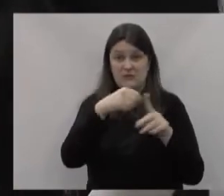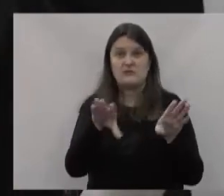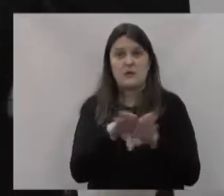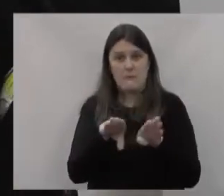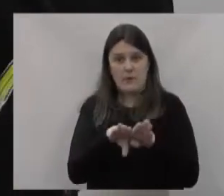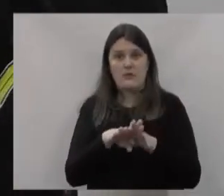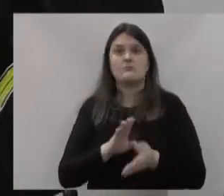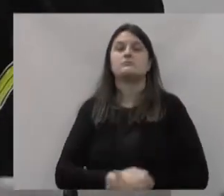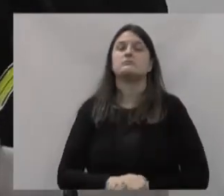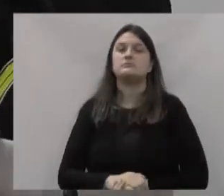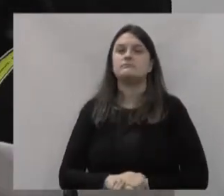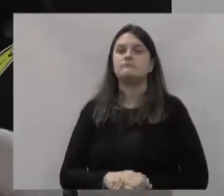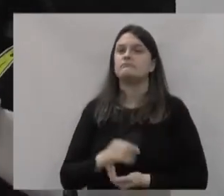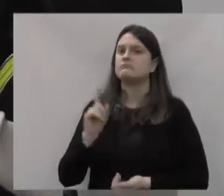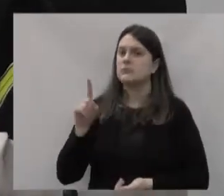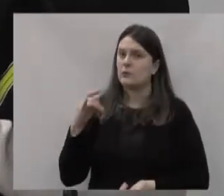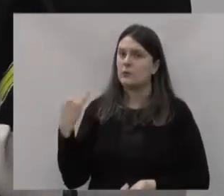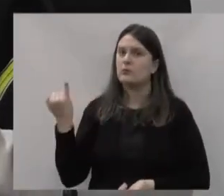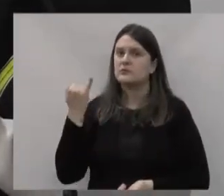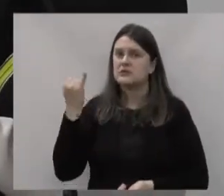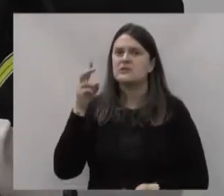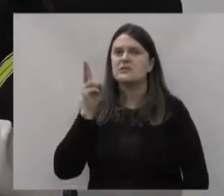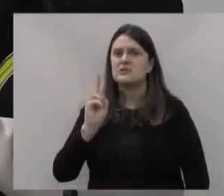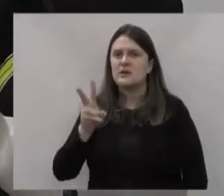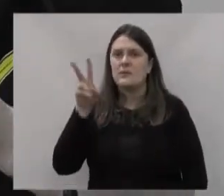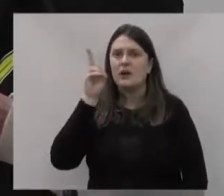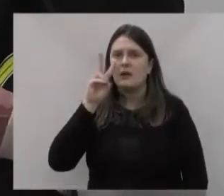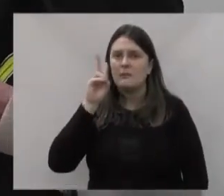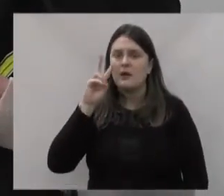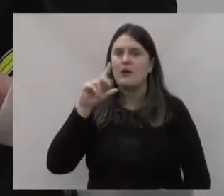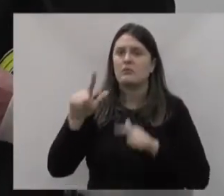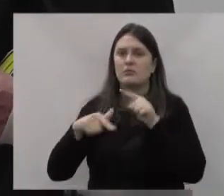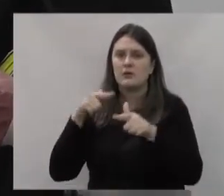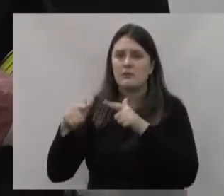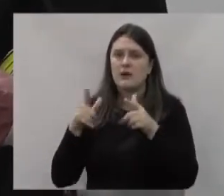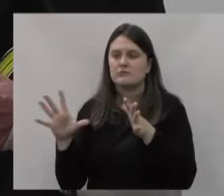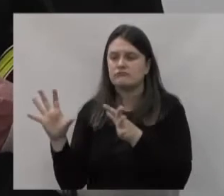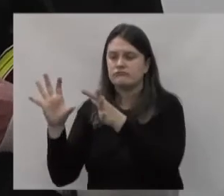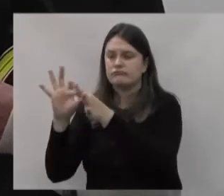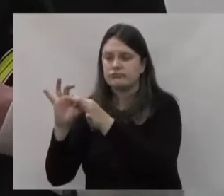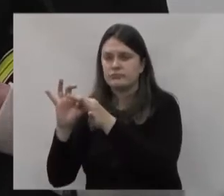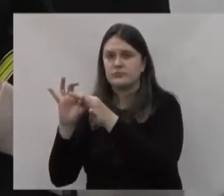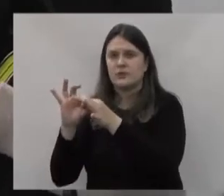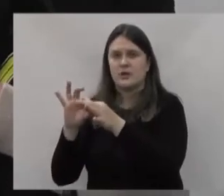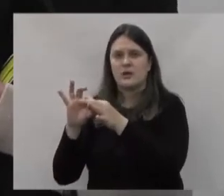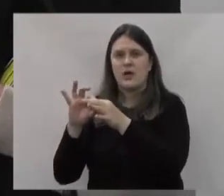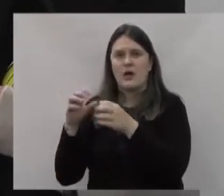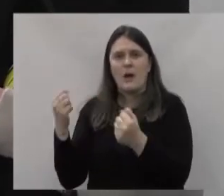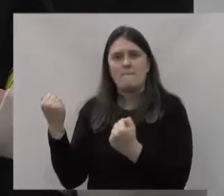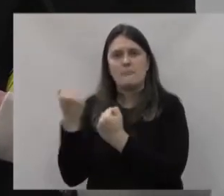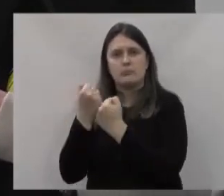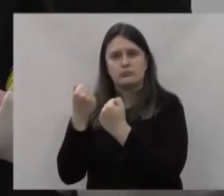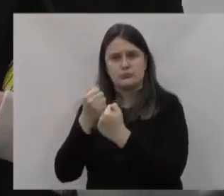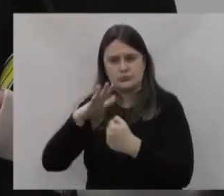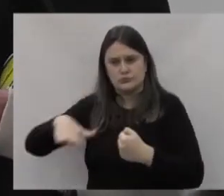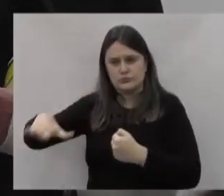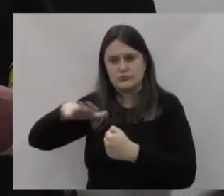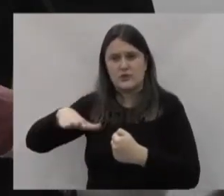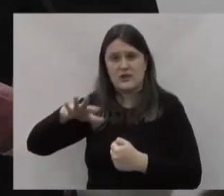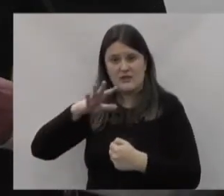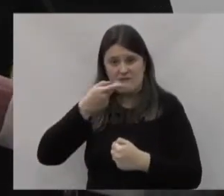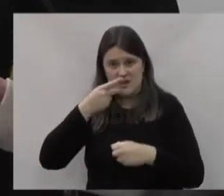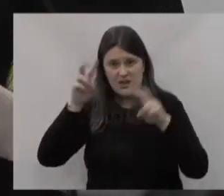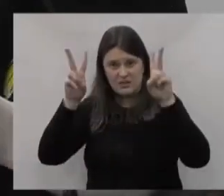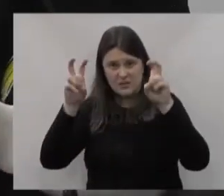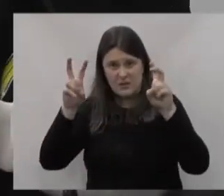Aí é bem importante sempre lembrar o trabalho em conjunto de toda a rede de proteção. Né? Quando a gente fala do